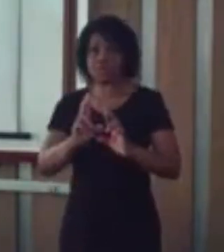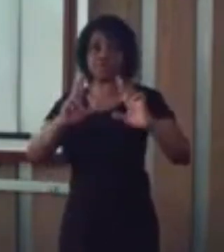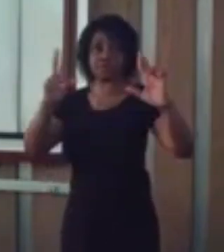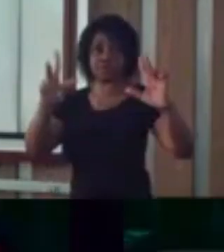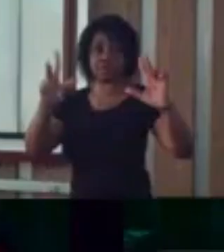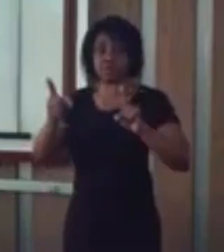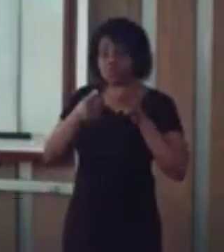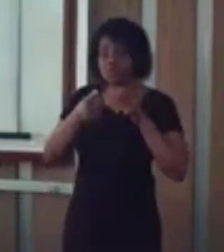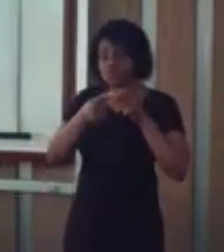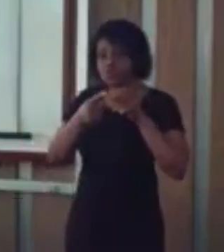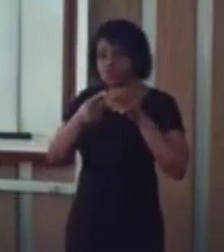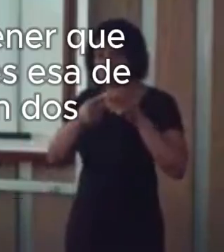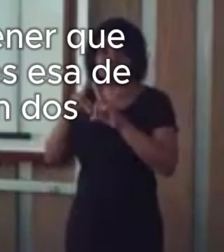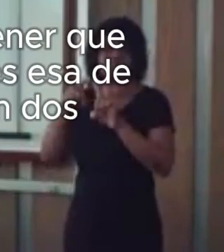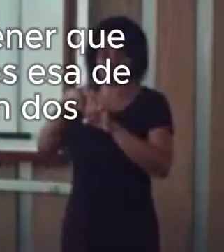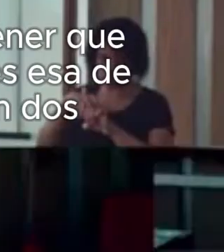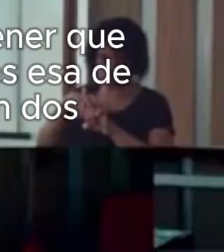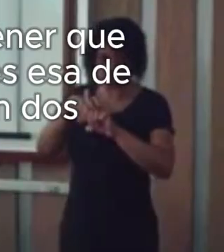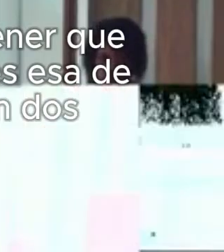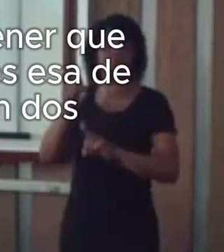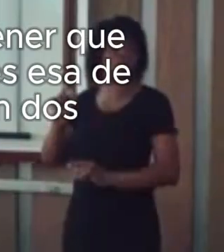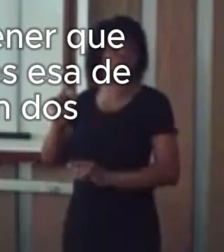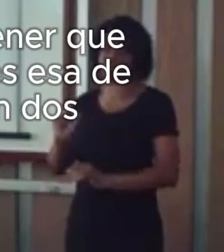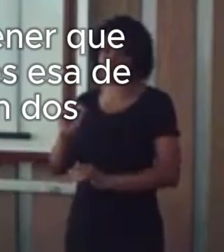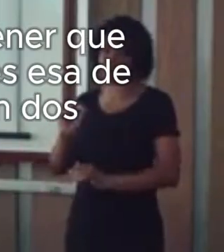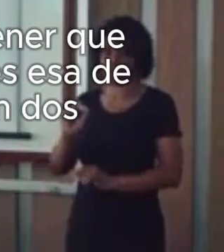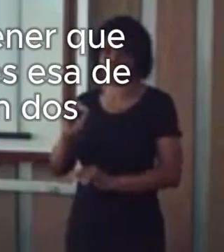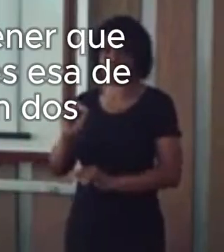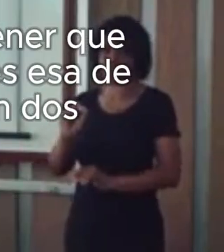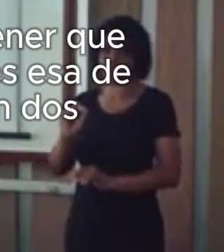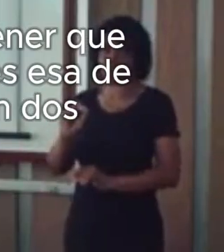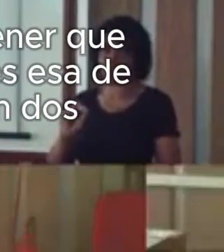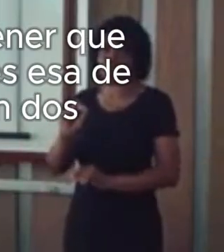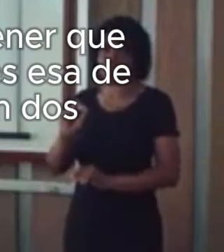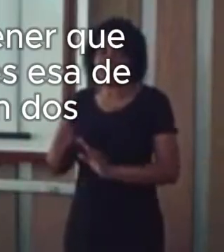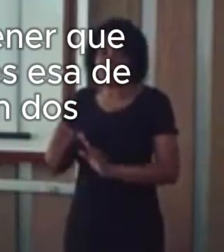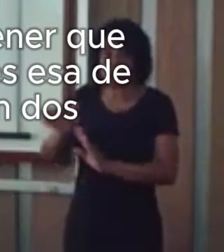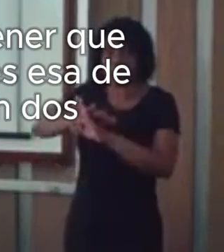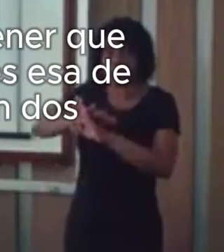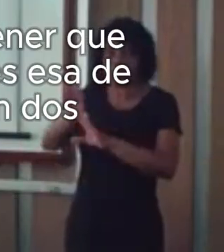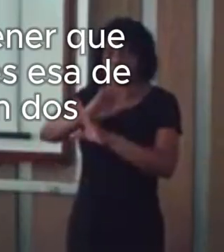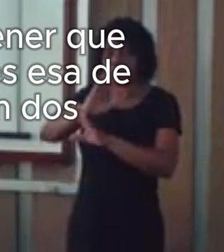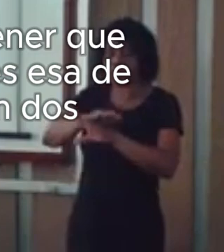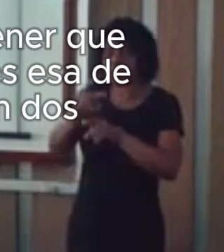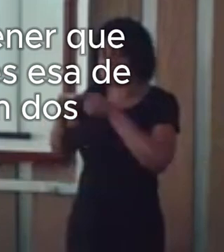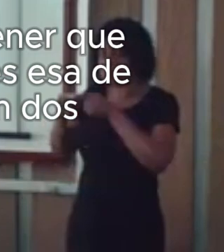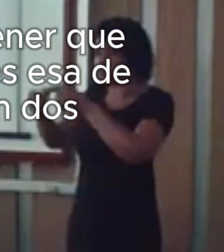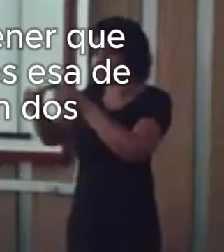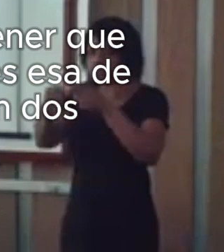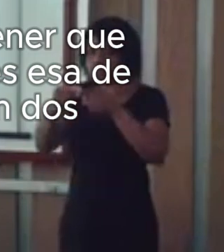6 tipos de lesão medular, que vão meio que cobrir todos os tipos que